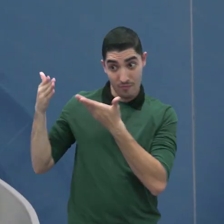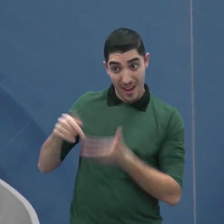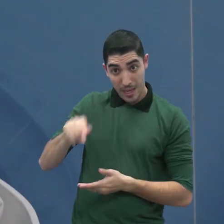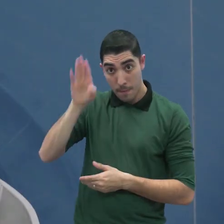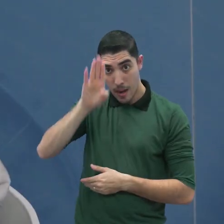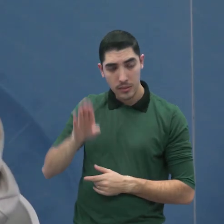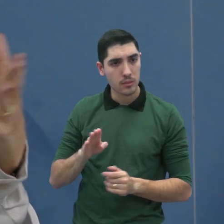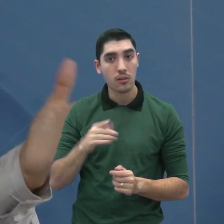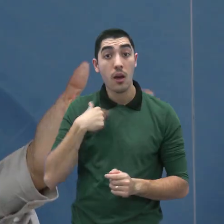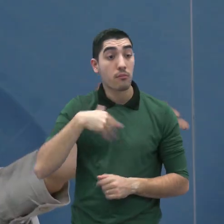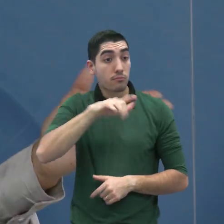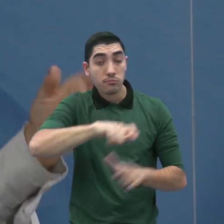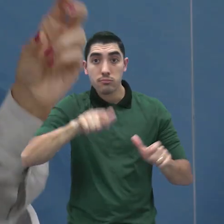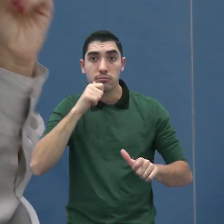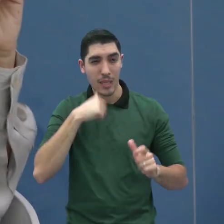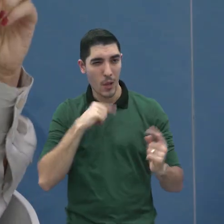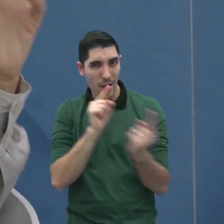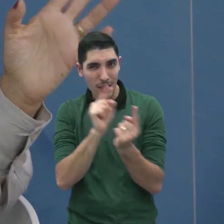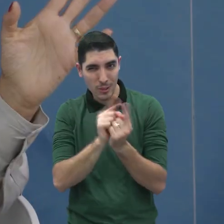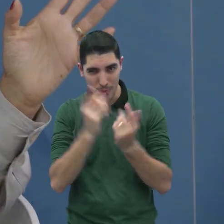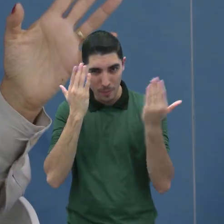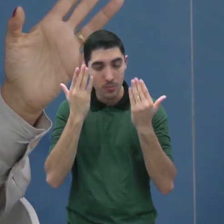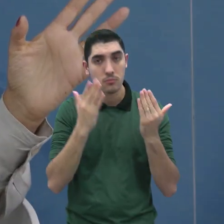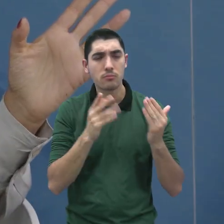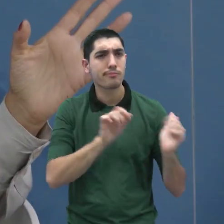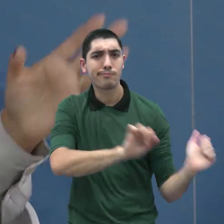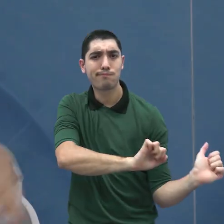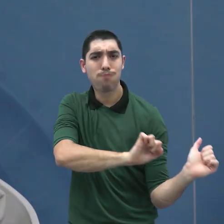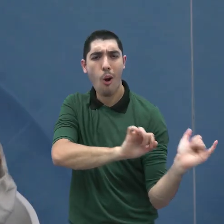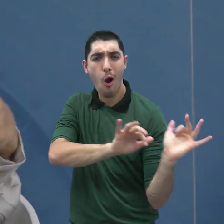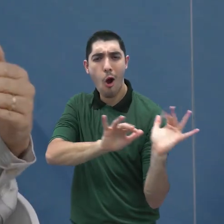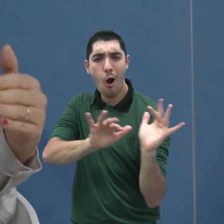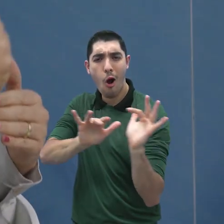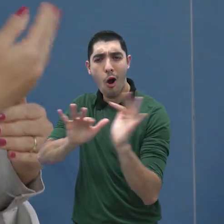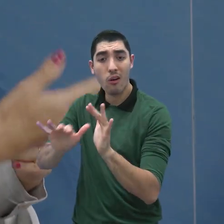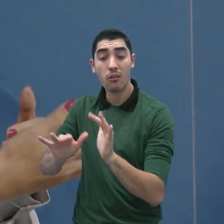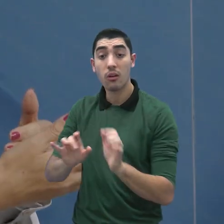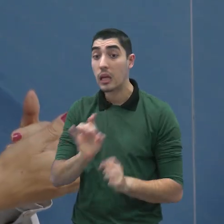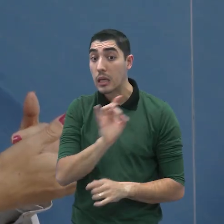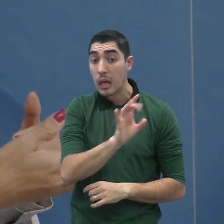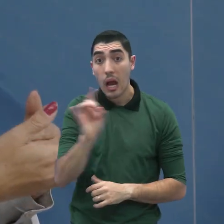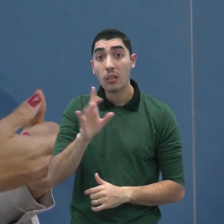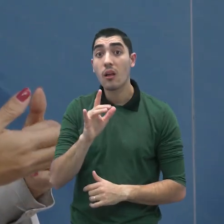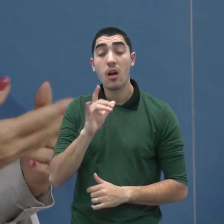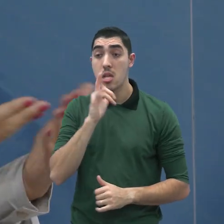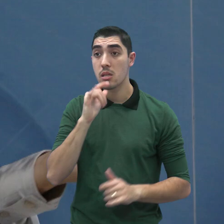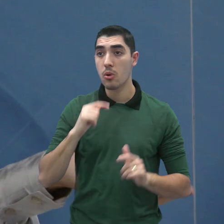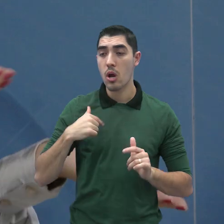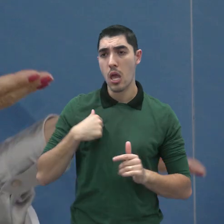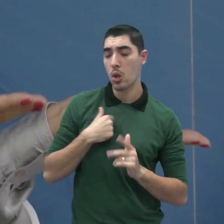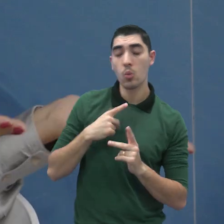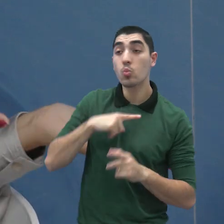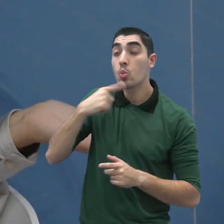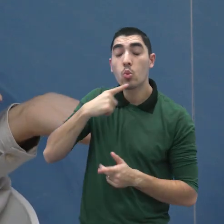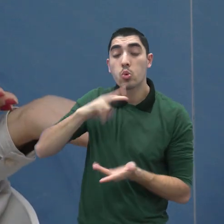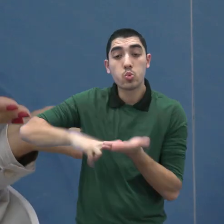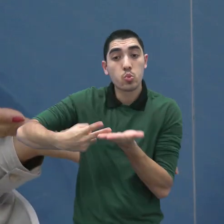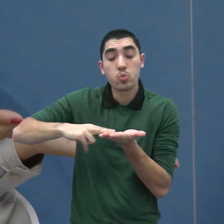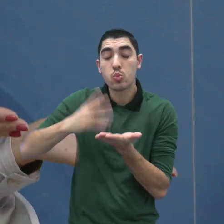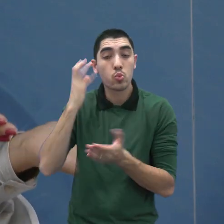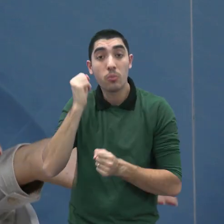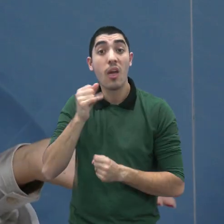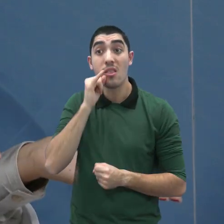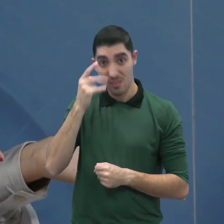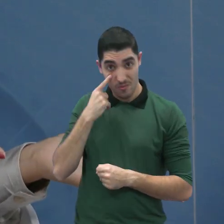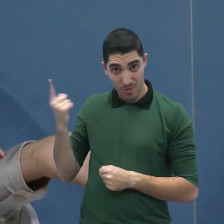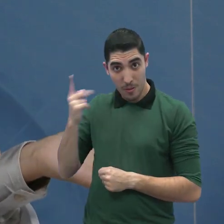lá. E cada uma fez um esforço diferente, desde não dormir, que você vê que foi dormir lá